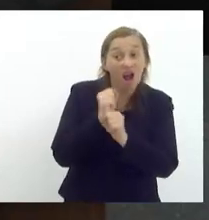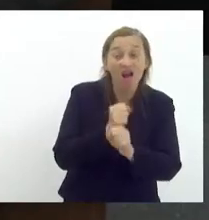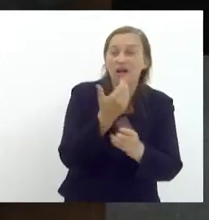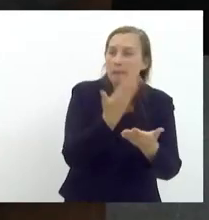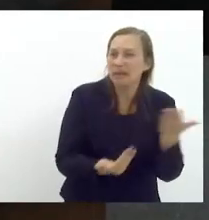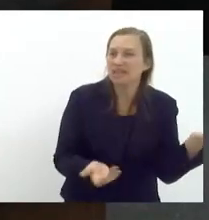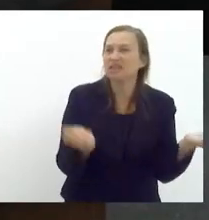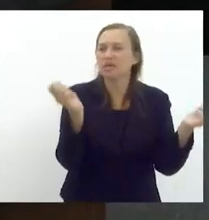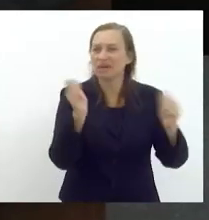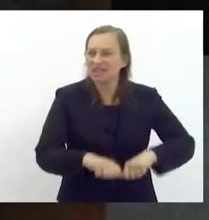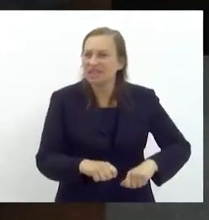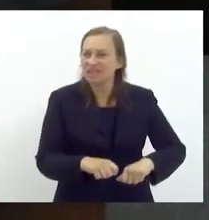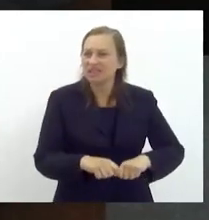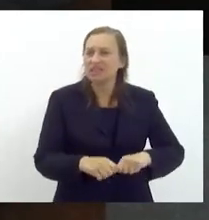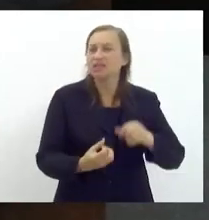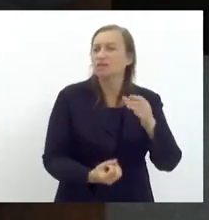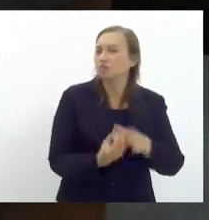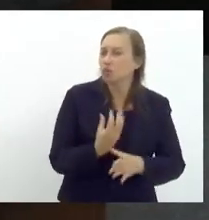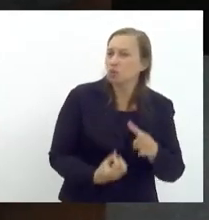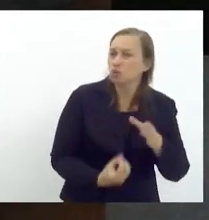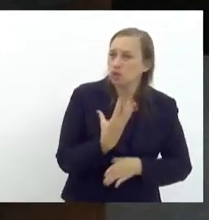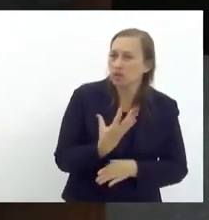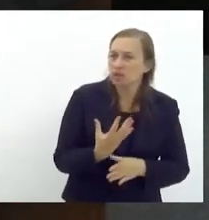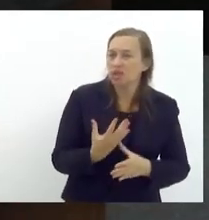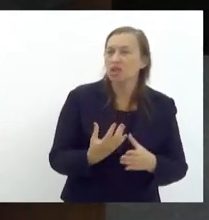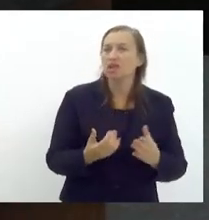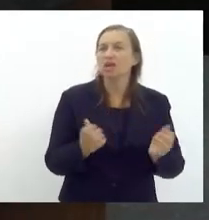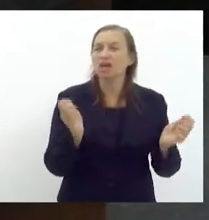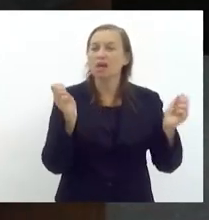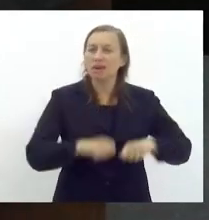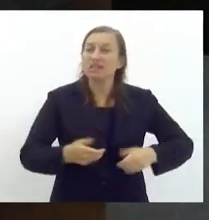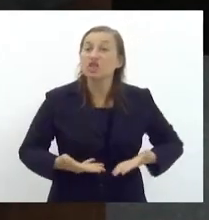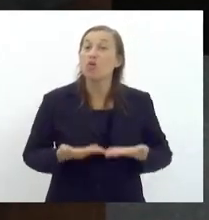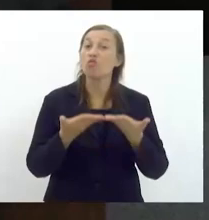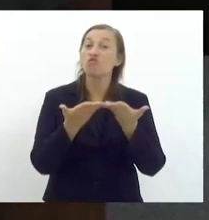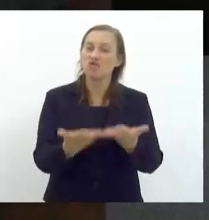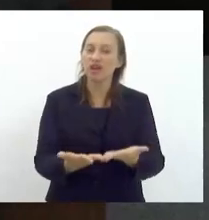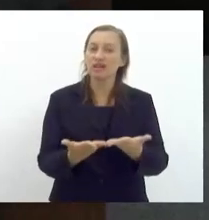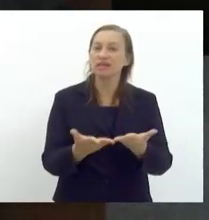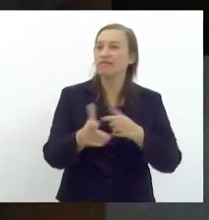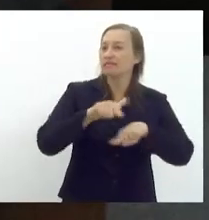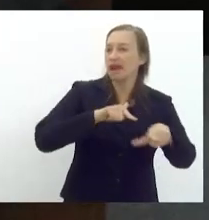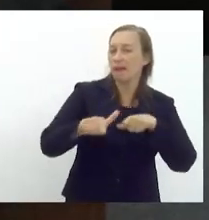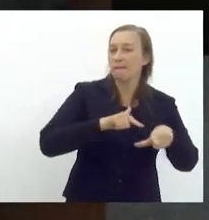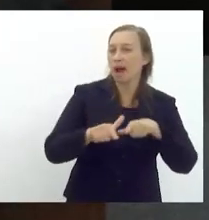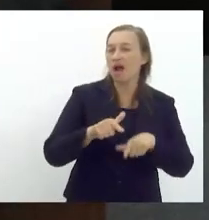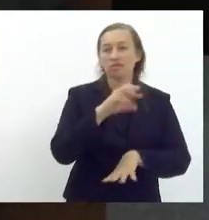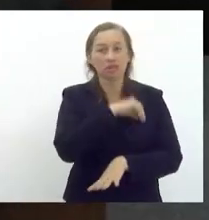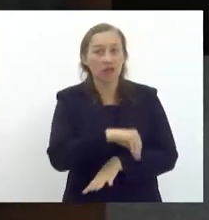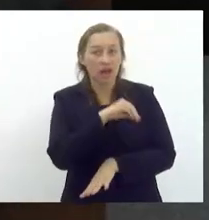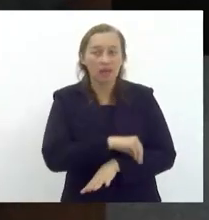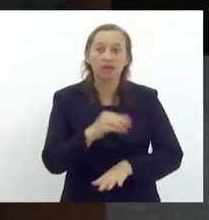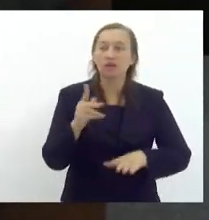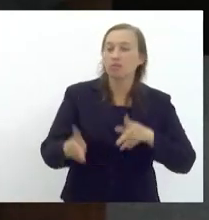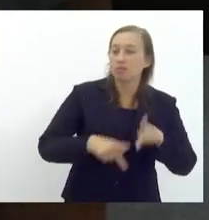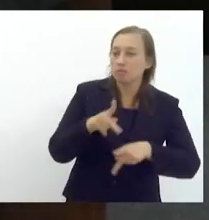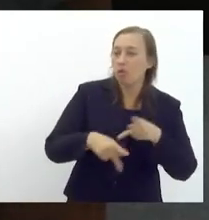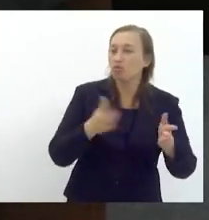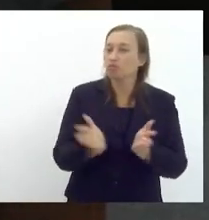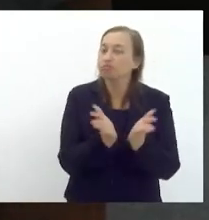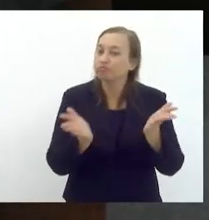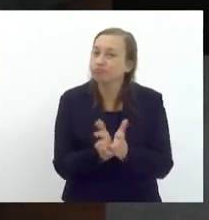capacidade instalada capacidade produtiva capacidade de oferecer emprego e renda para a população mais pobre